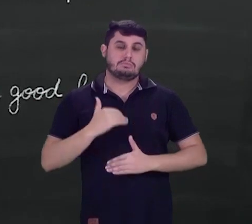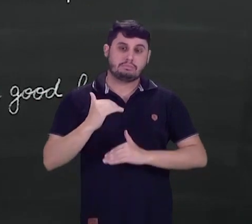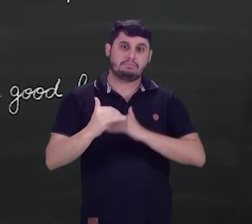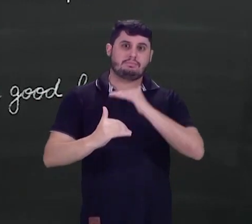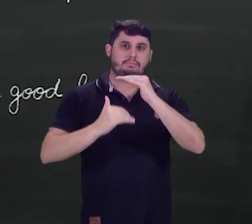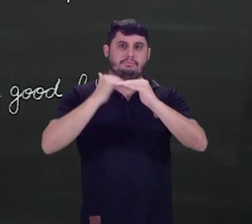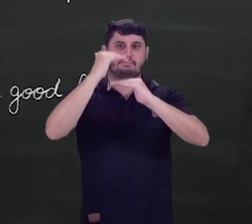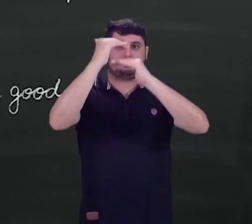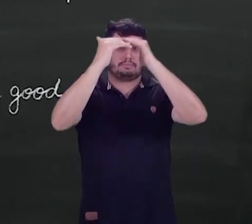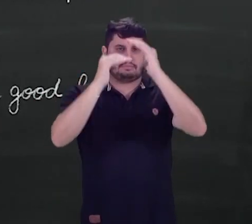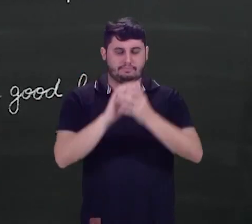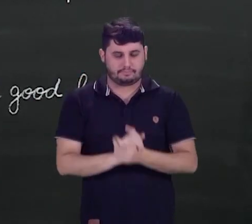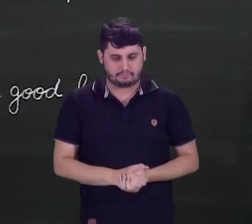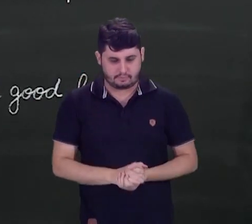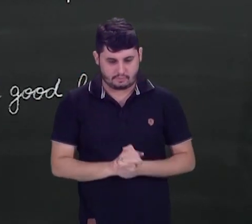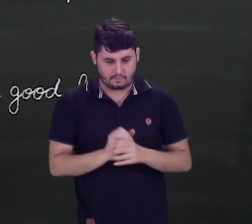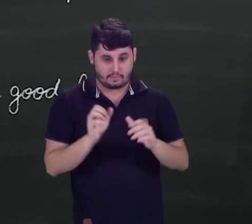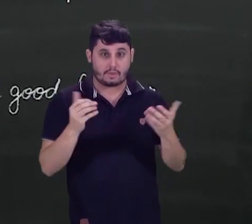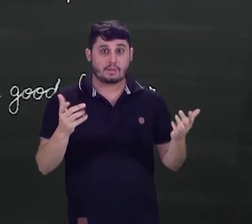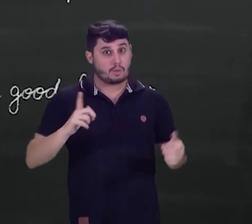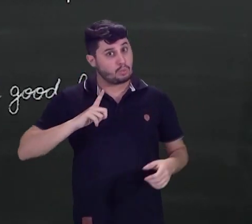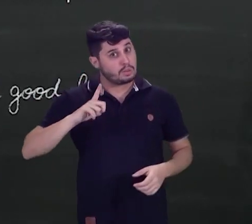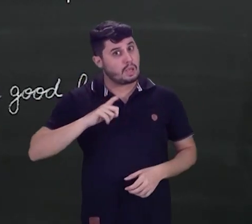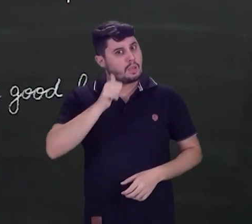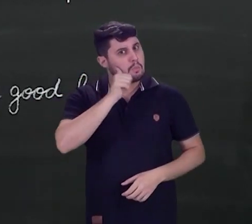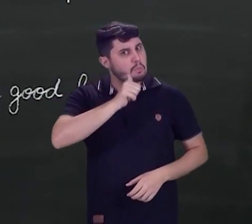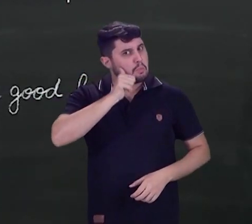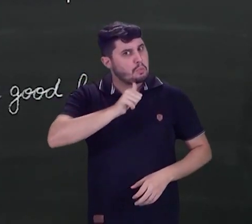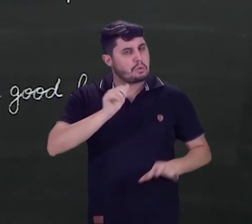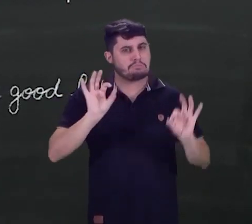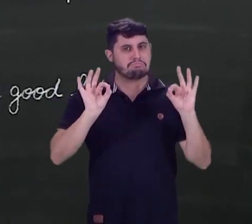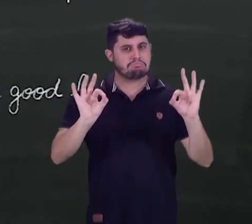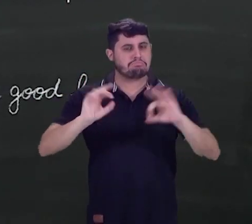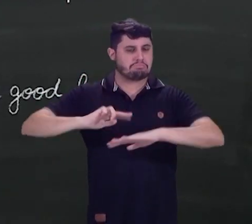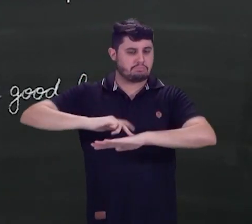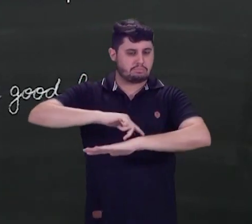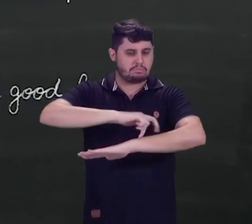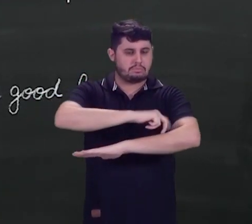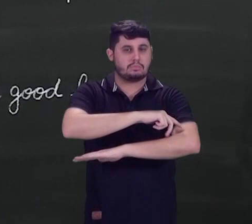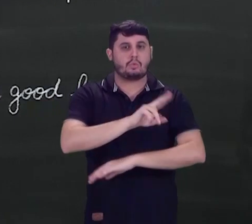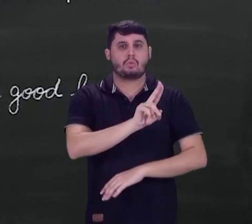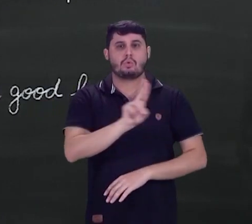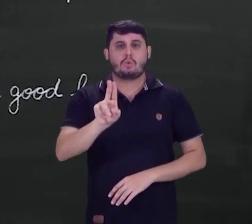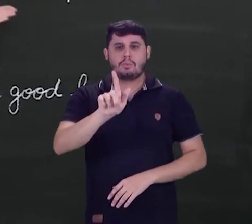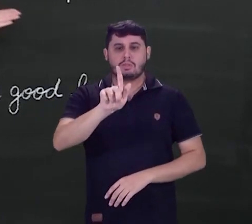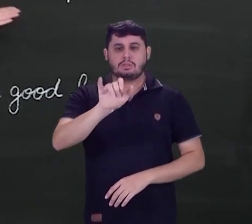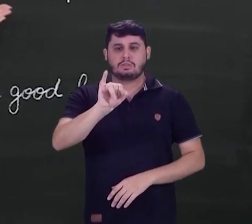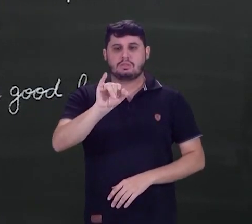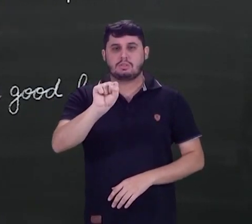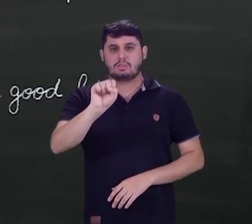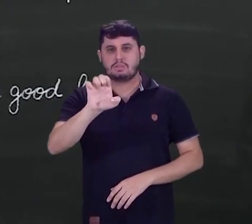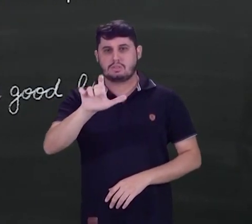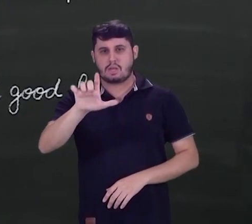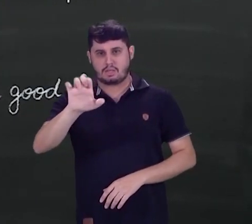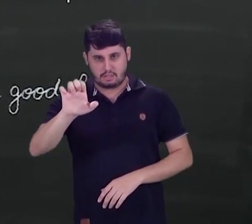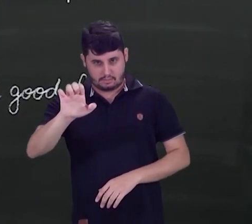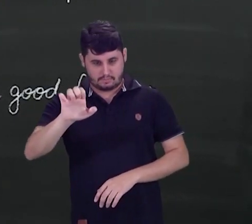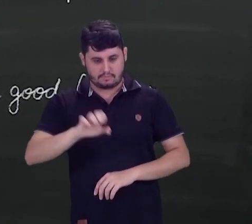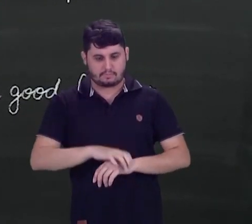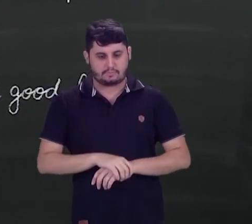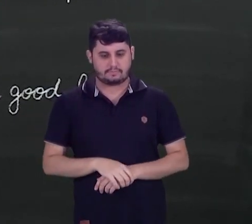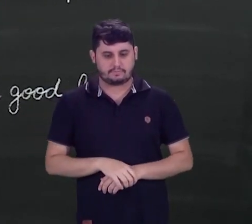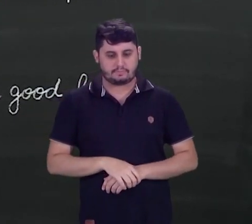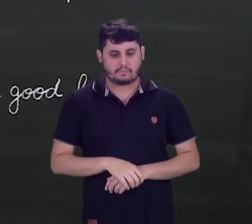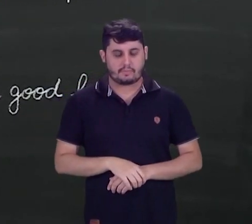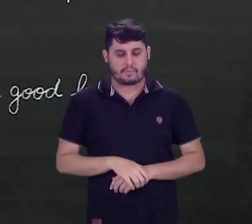gente tem também a nossa top model, Gisele Bündchen, is a famous top